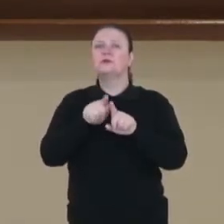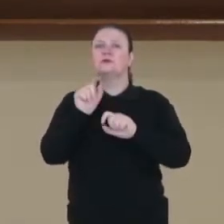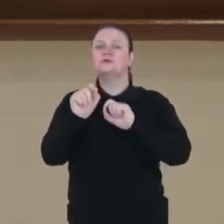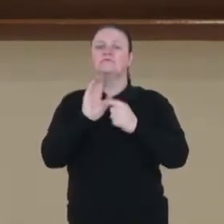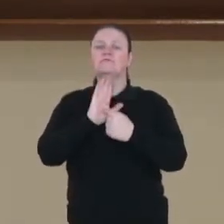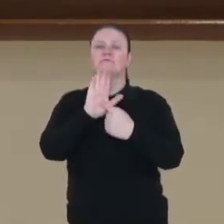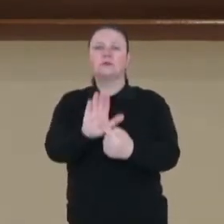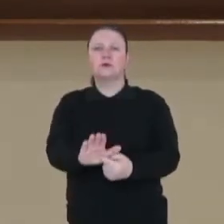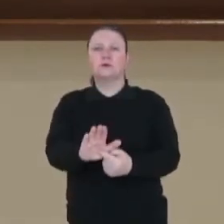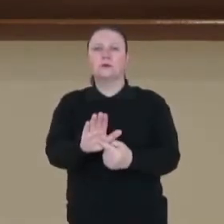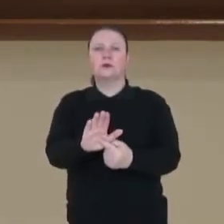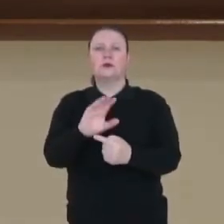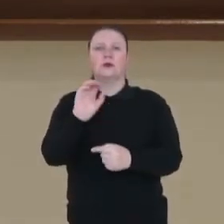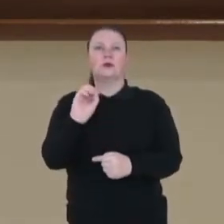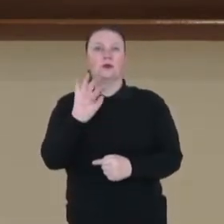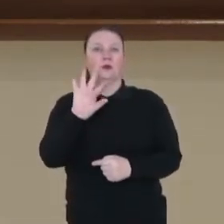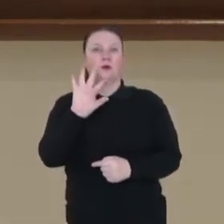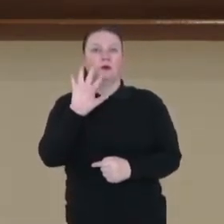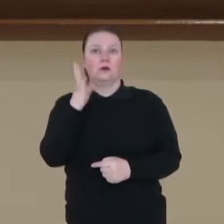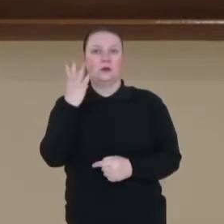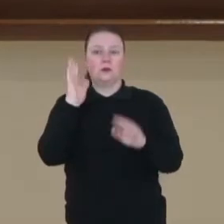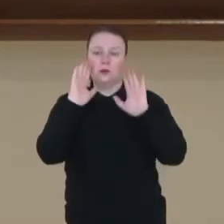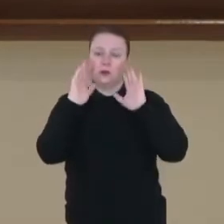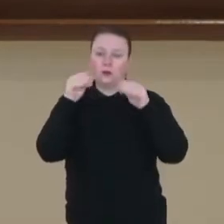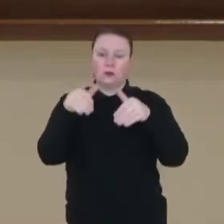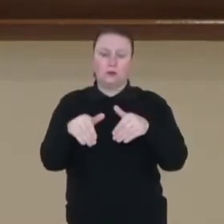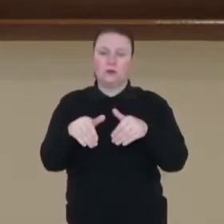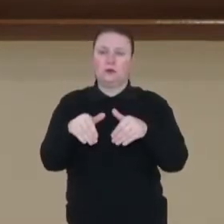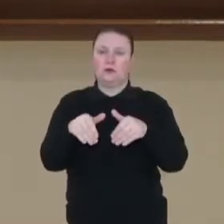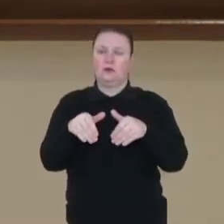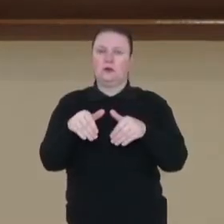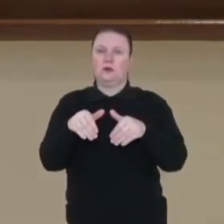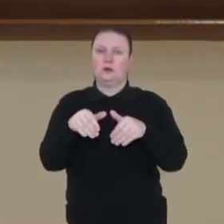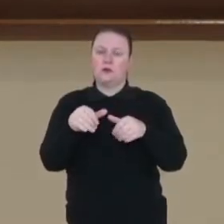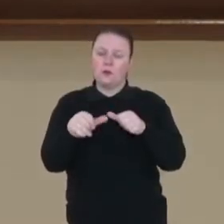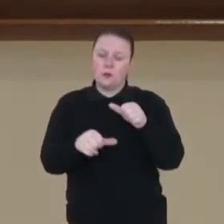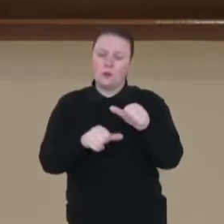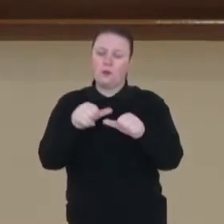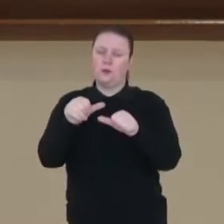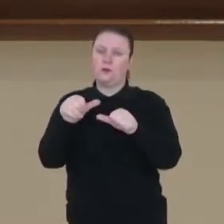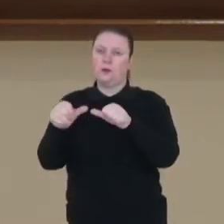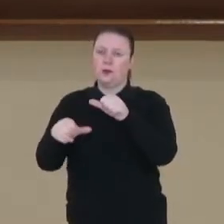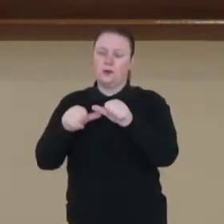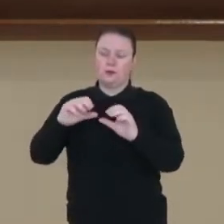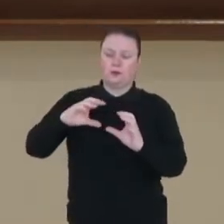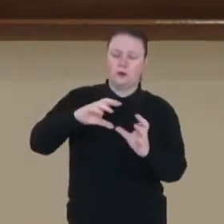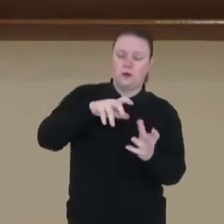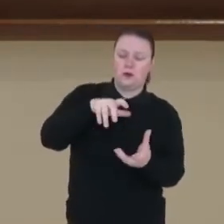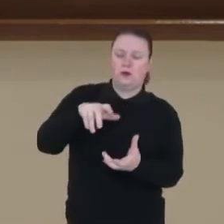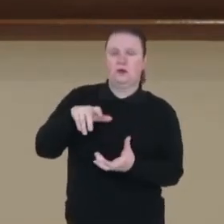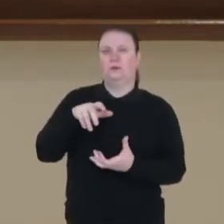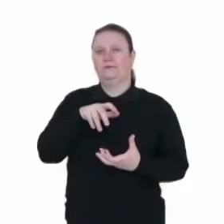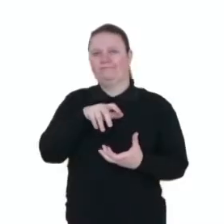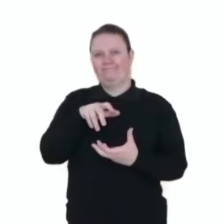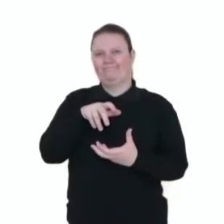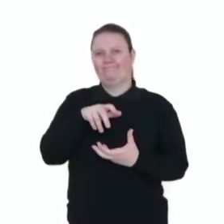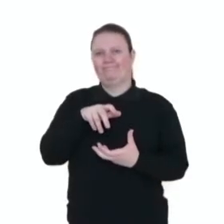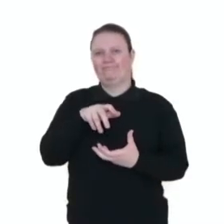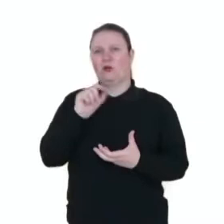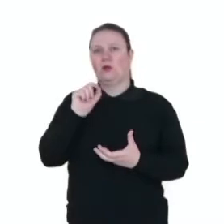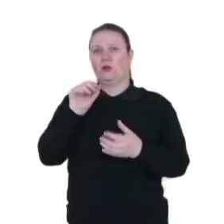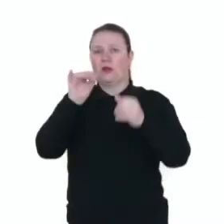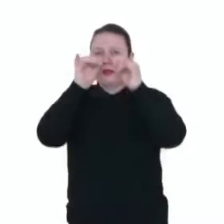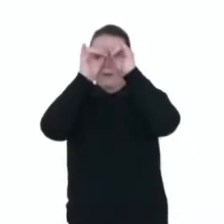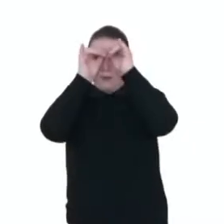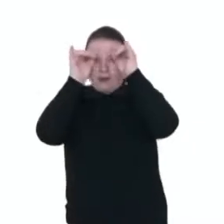em um acontecimento que estava fazendo parte ali, modificando as estruturas do mundo todo, né? O imperialismo do